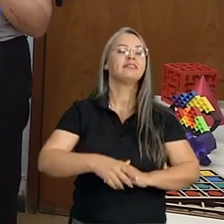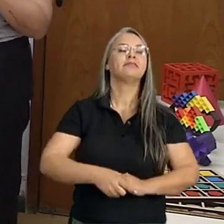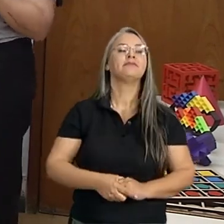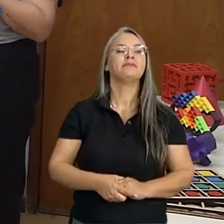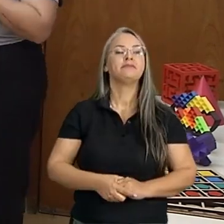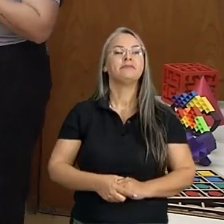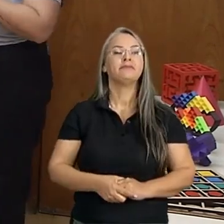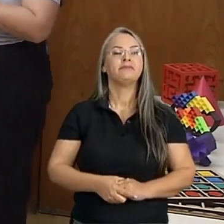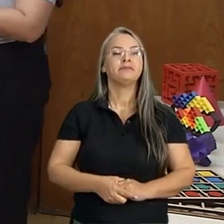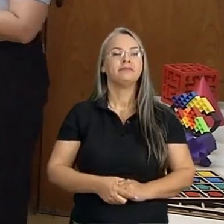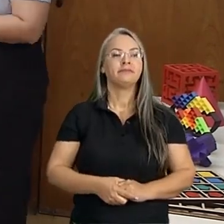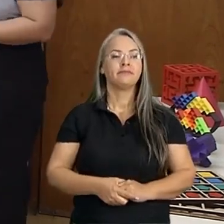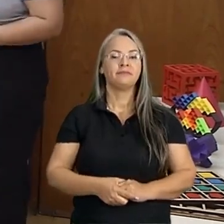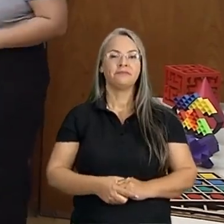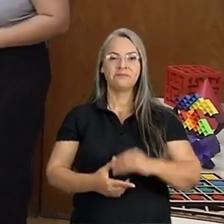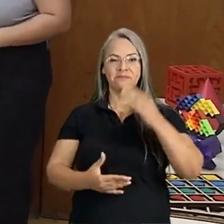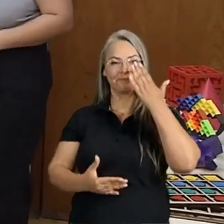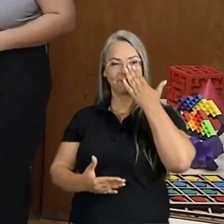cortando